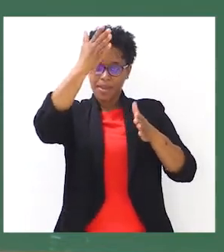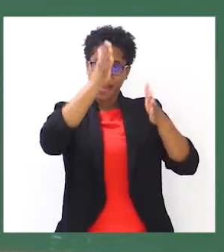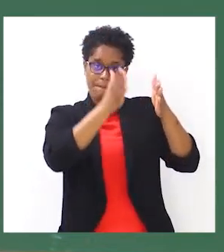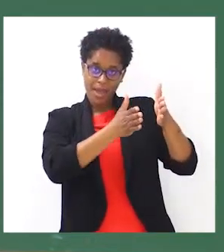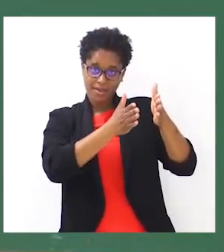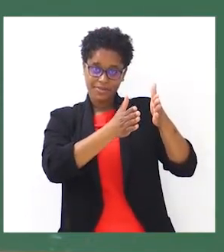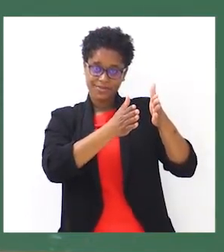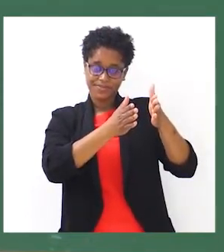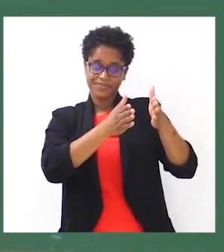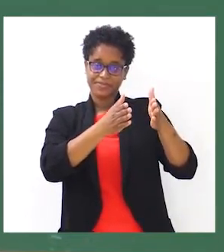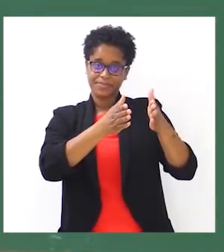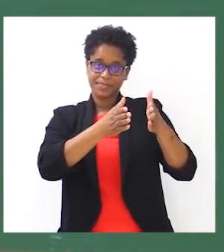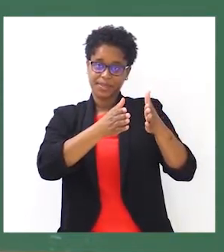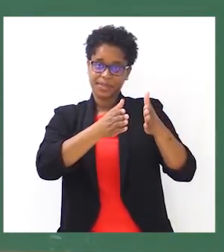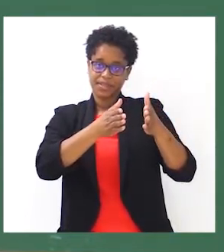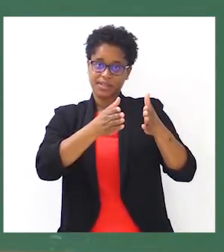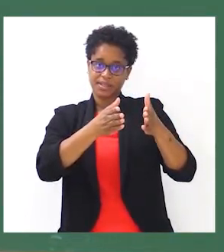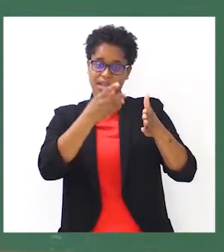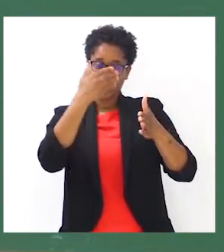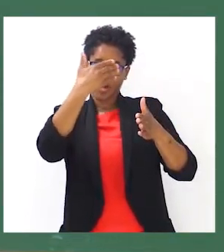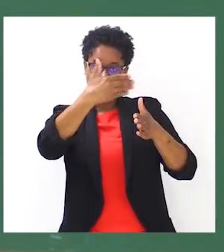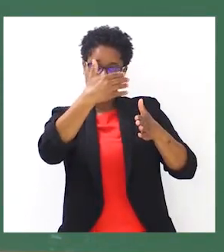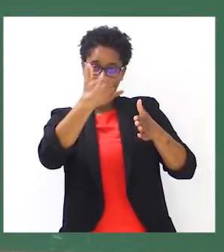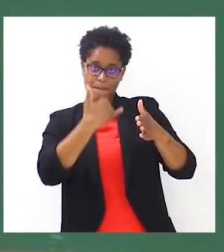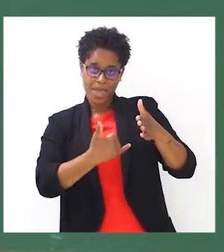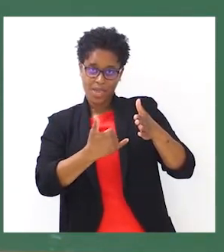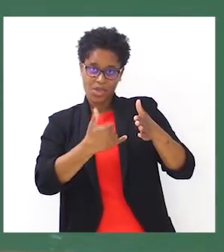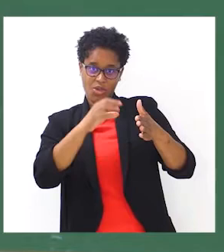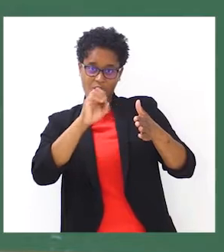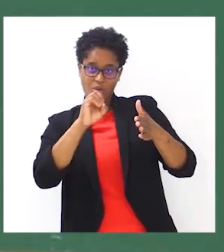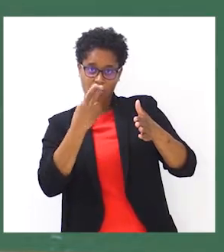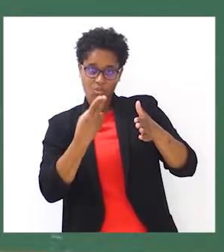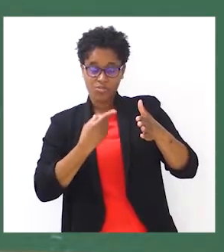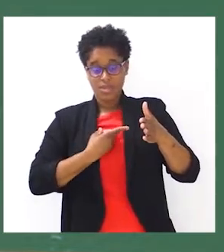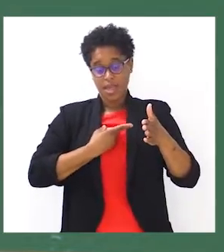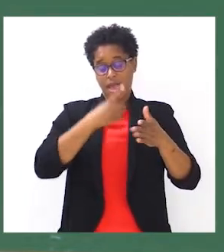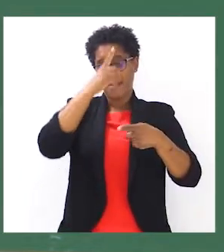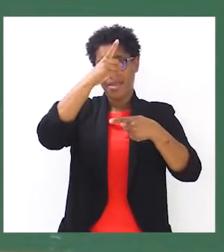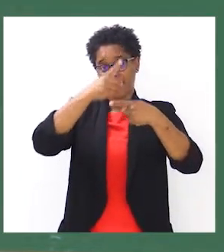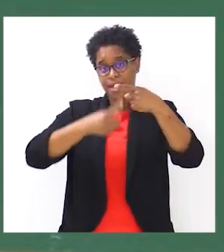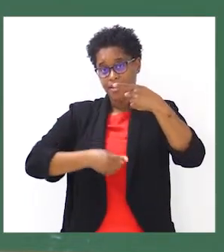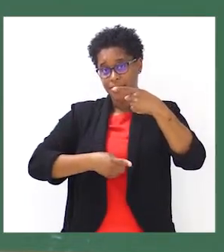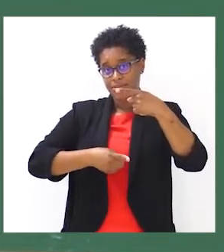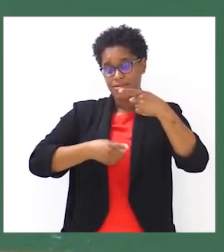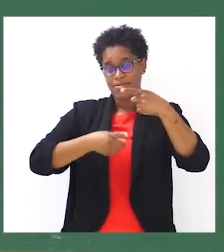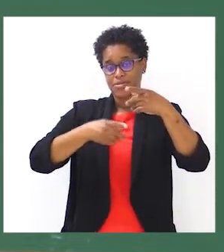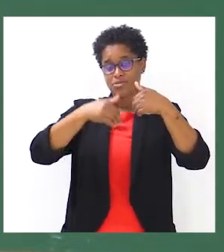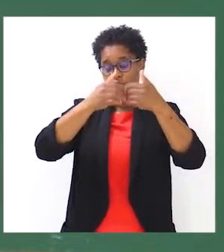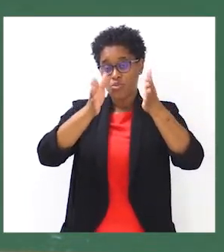que corresponde a 1/2, ou seja, a metade do